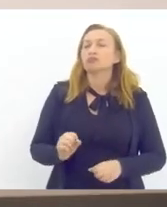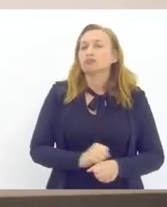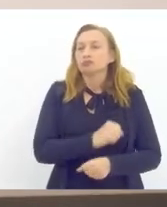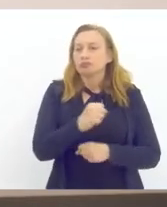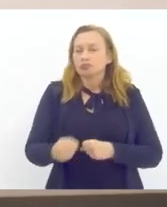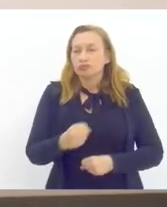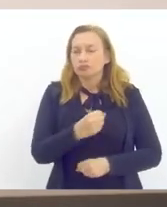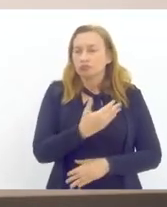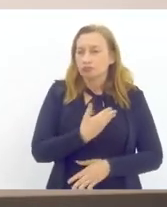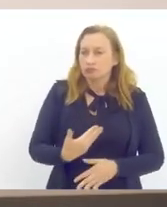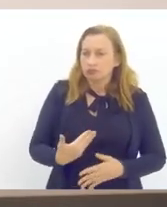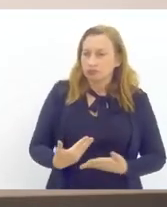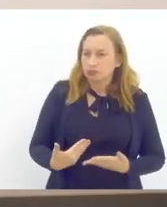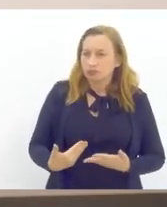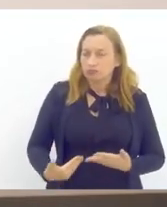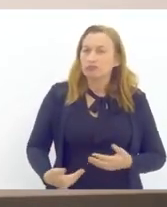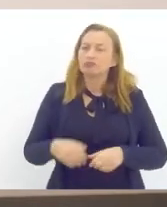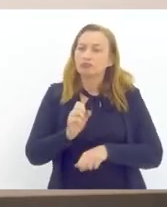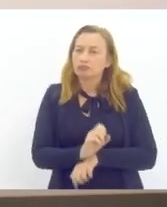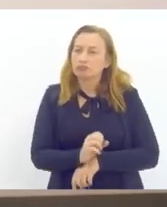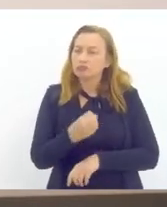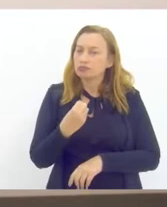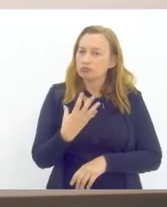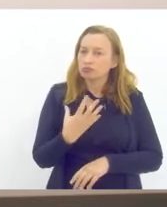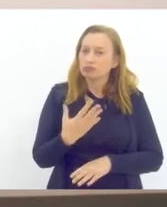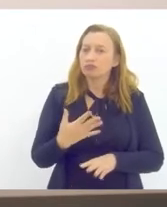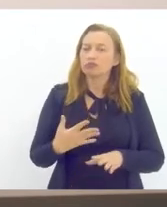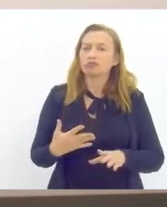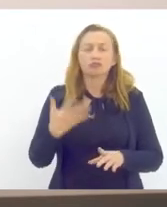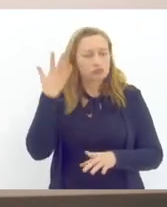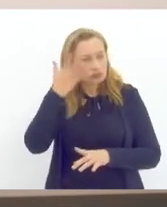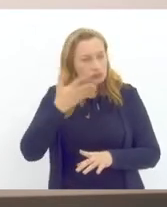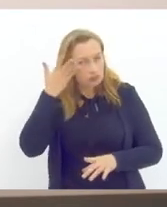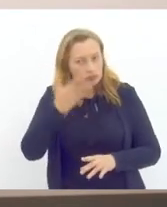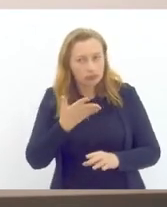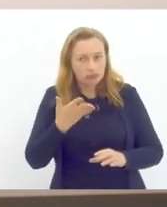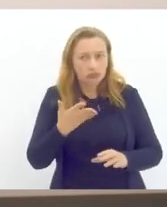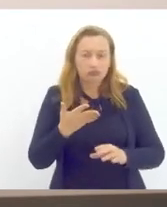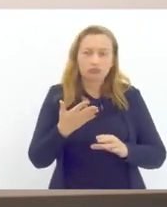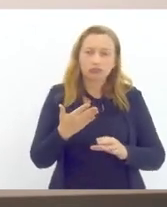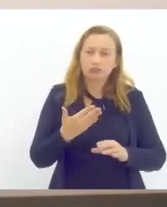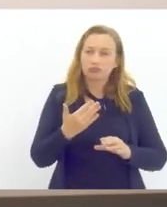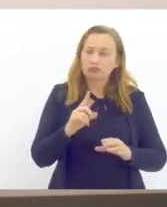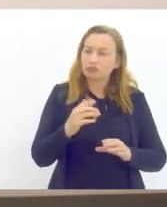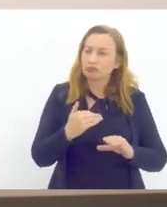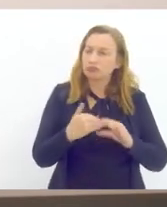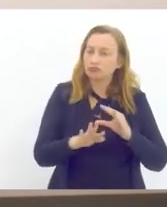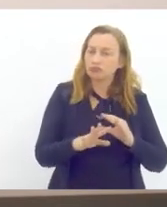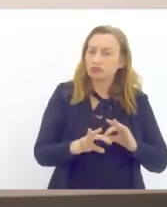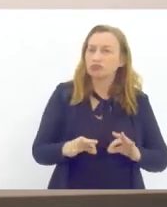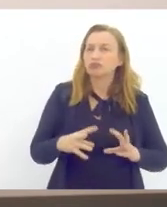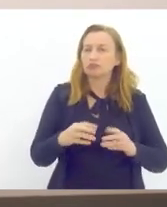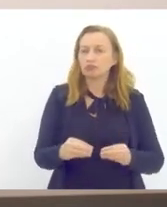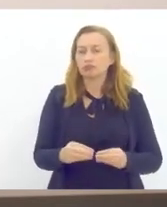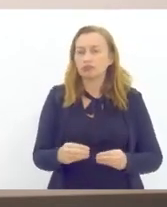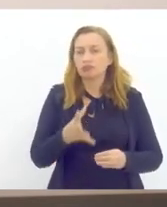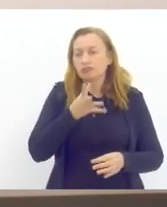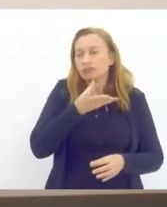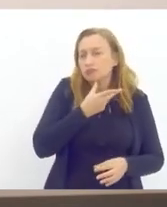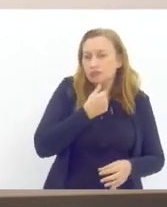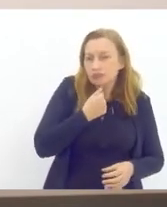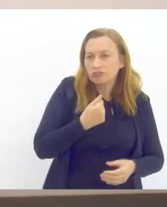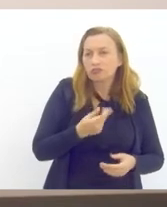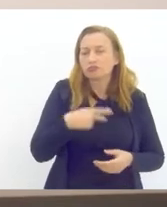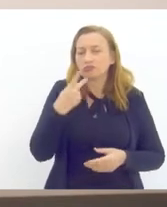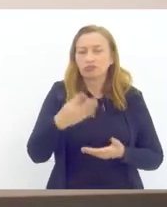é cabível, porque, de fato, não manda as mensagens, quando manda, manda de forma inconstitucional, enfim, levou 2 anos e não fez interlocução nenhuma